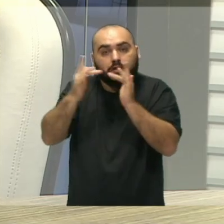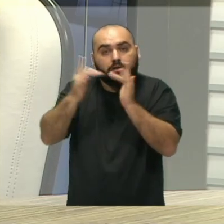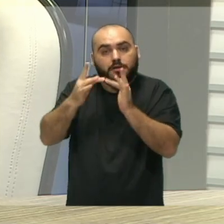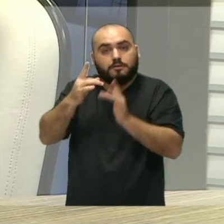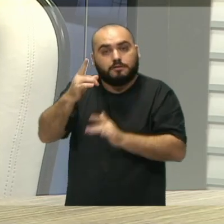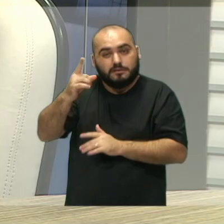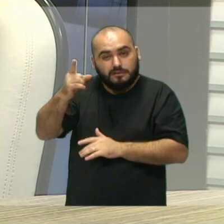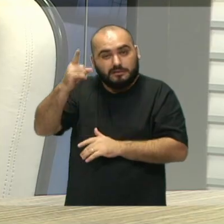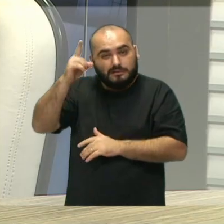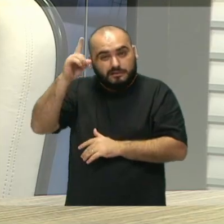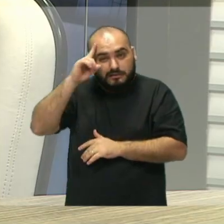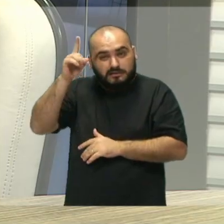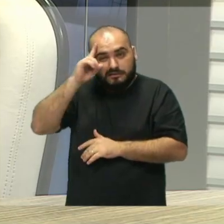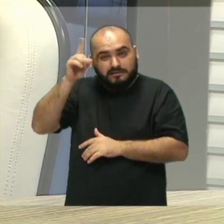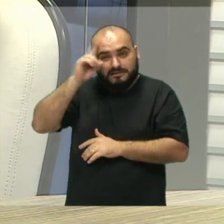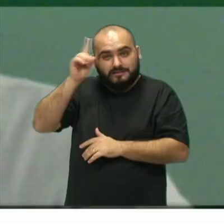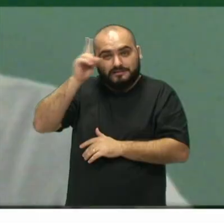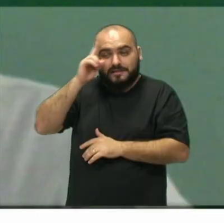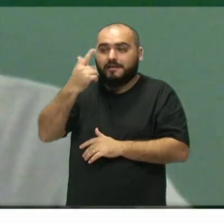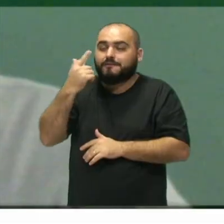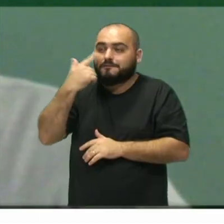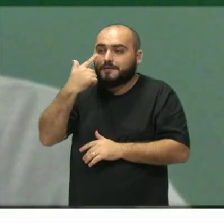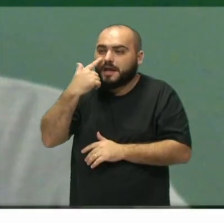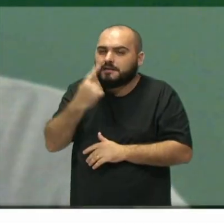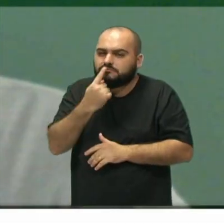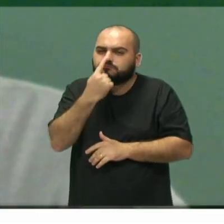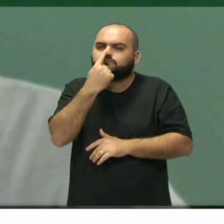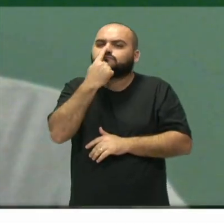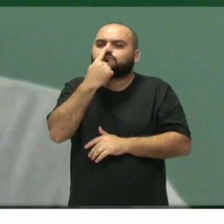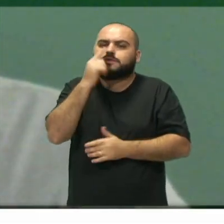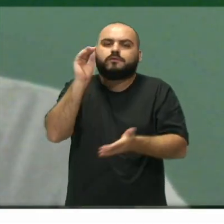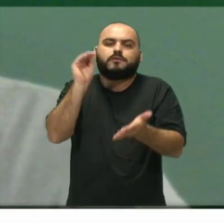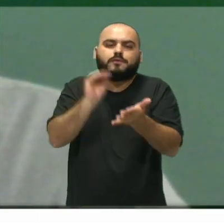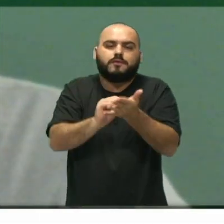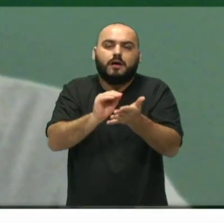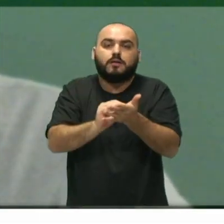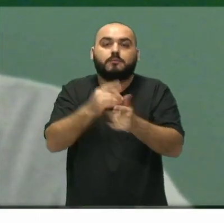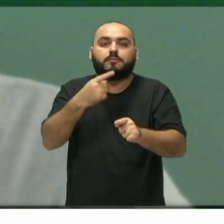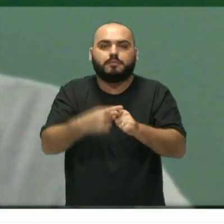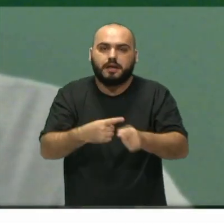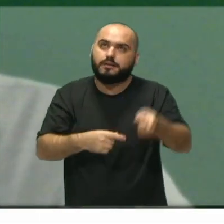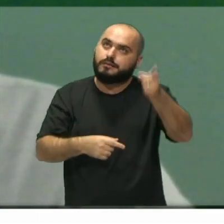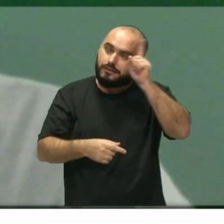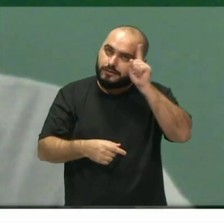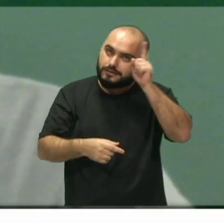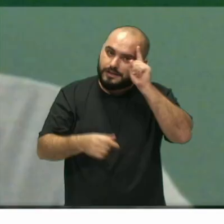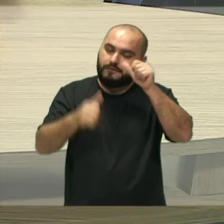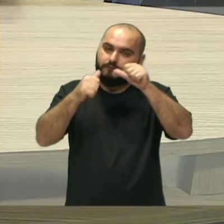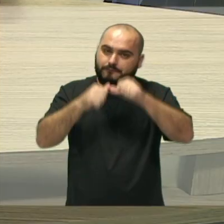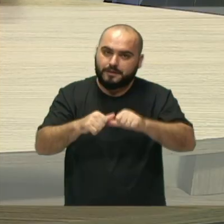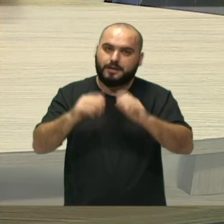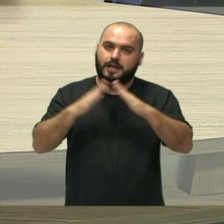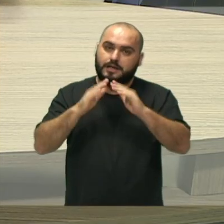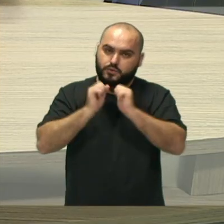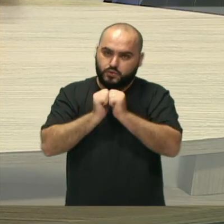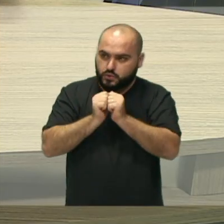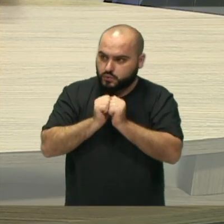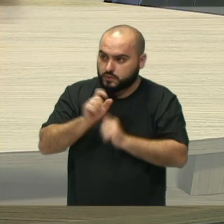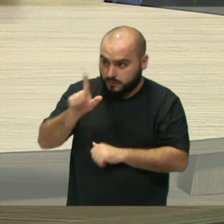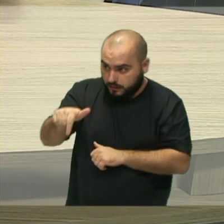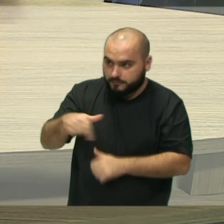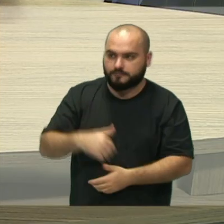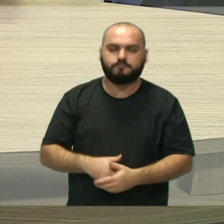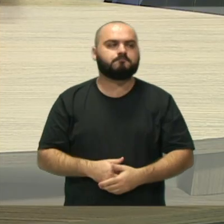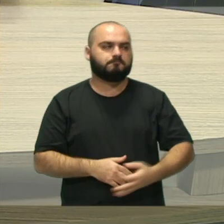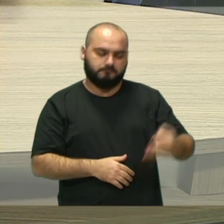não tem mais aquela afinidade porque estão convivendo todos os dias 24 horas por dia.